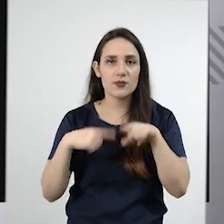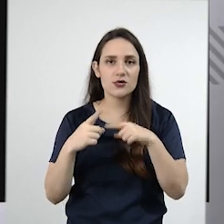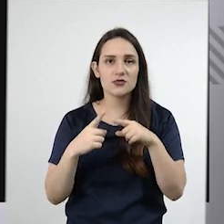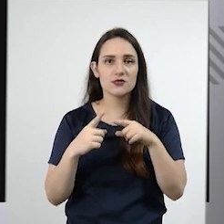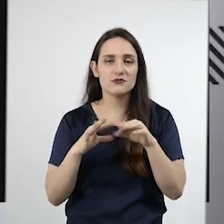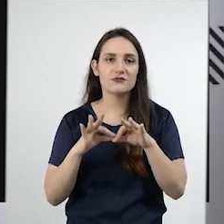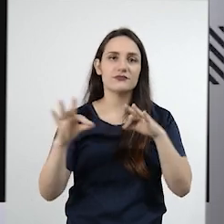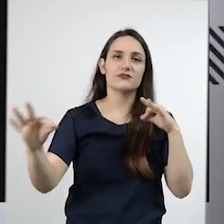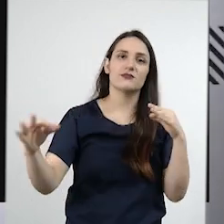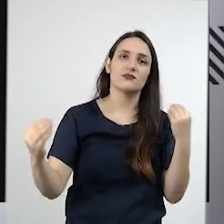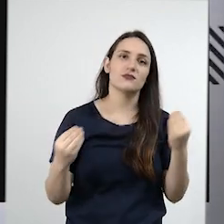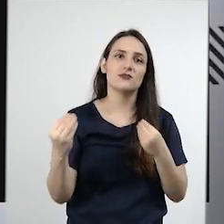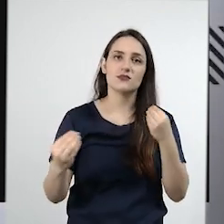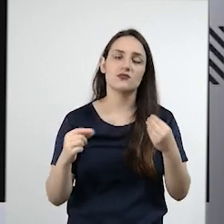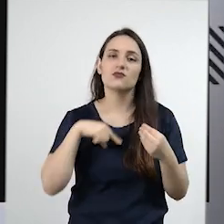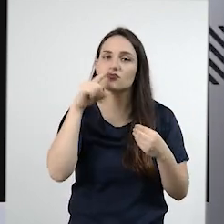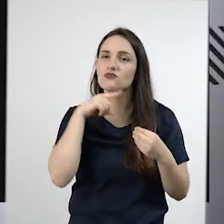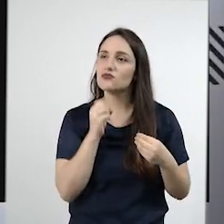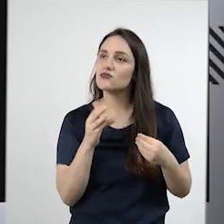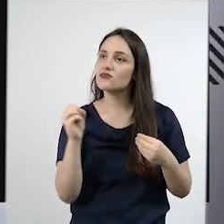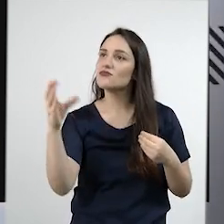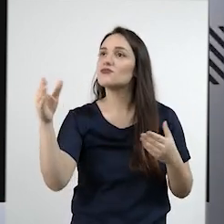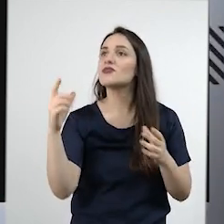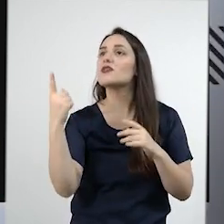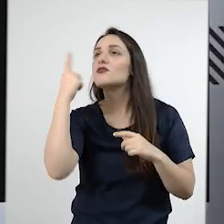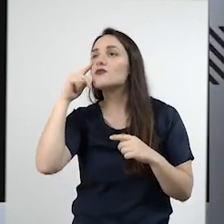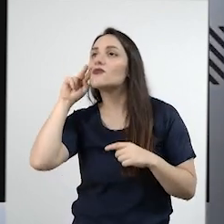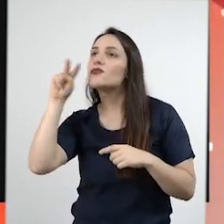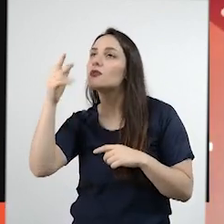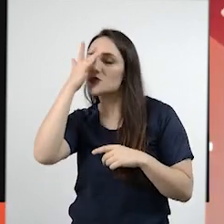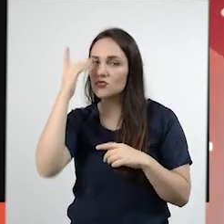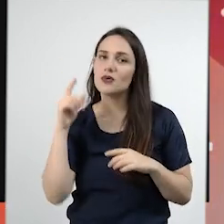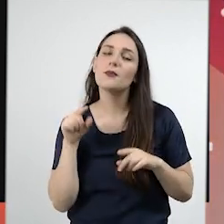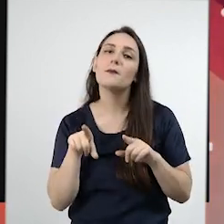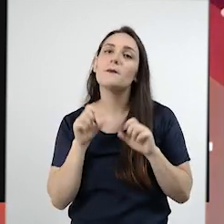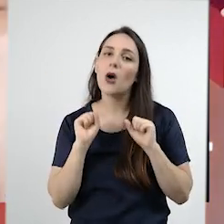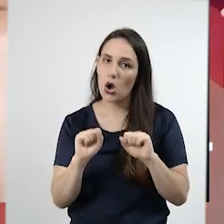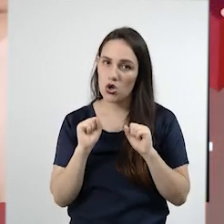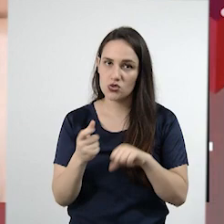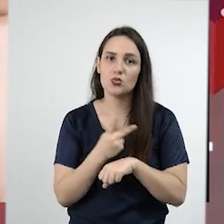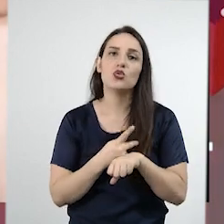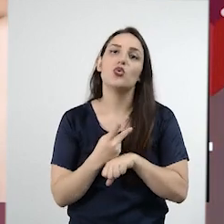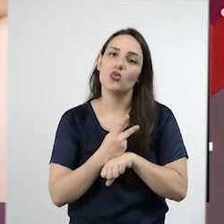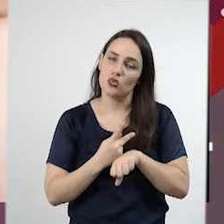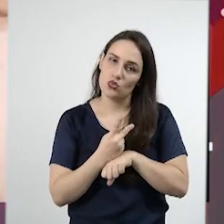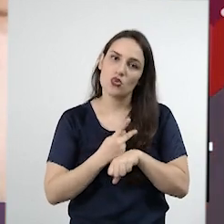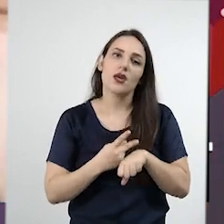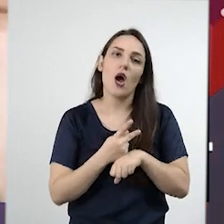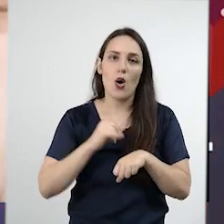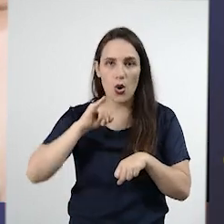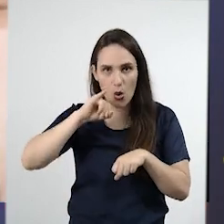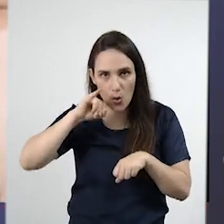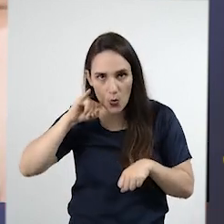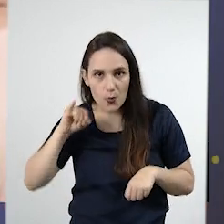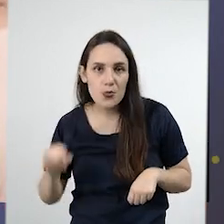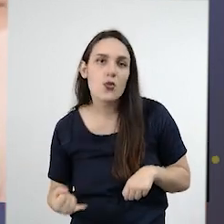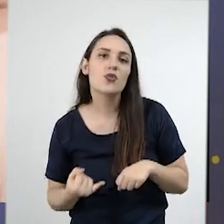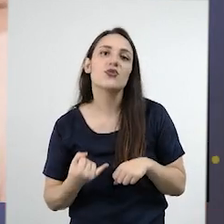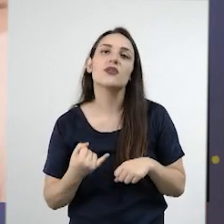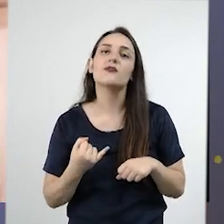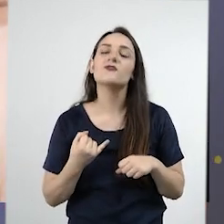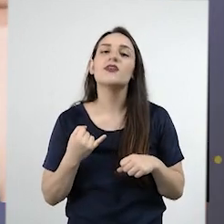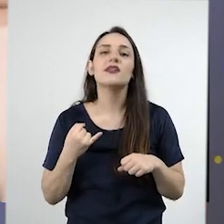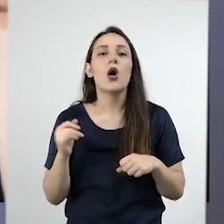viajar para poder se encontrar. Então, se utilizar desses recursos a favor da relação e a favor da expressão de